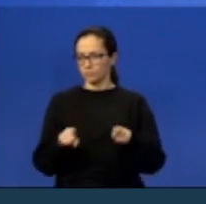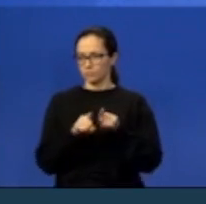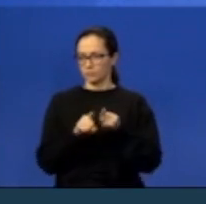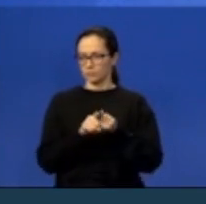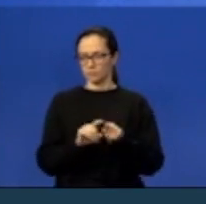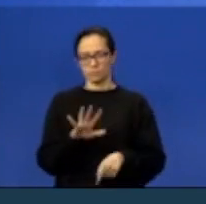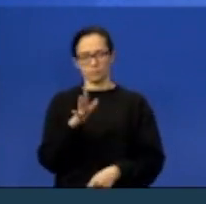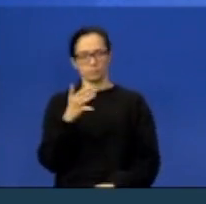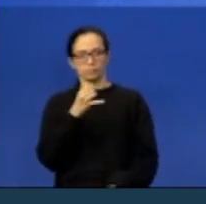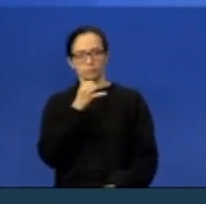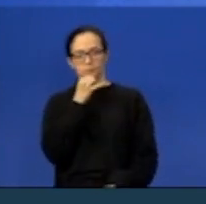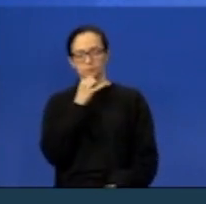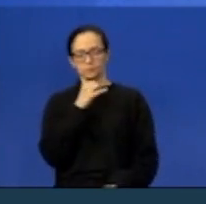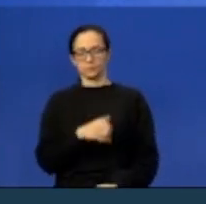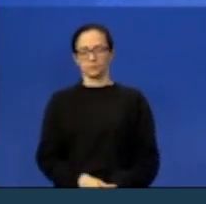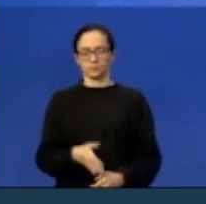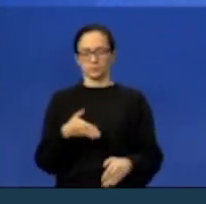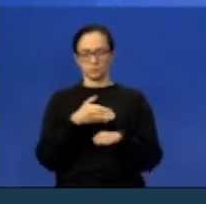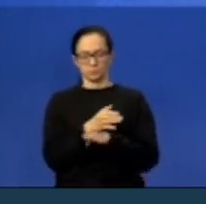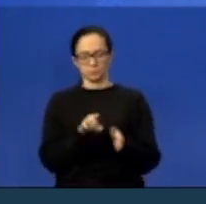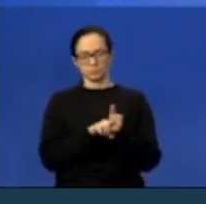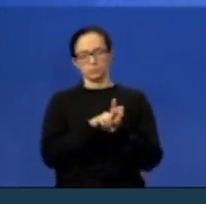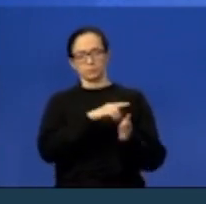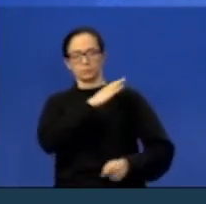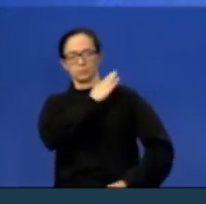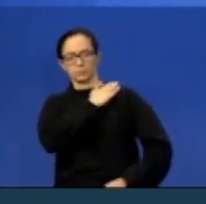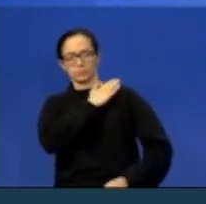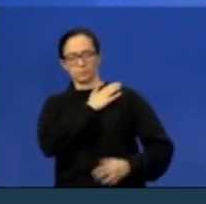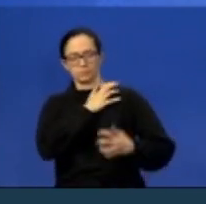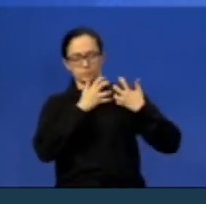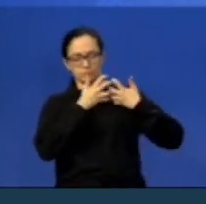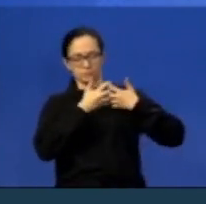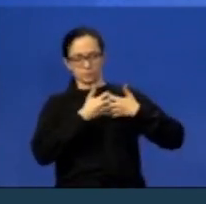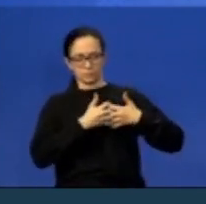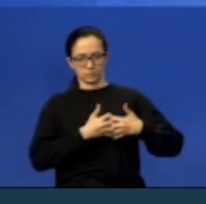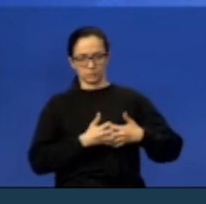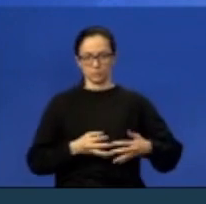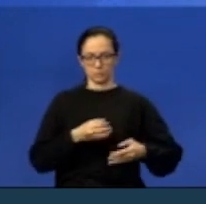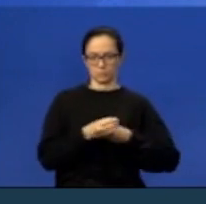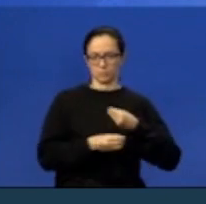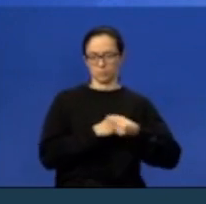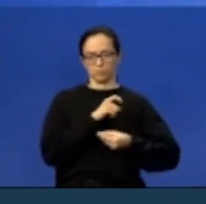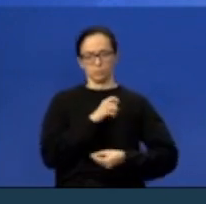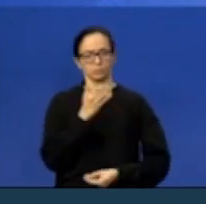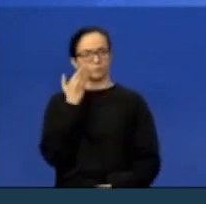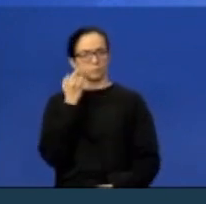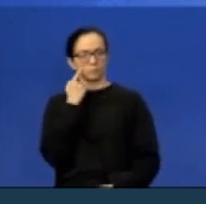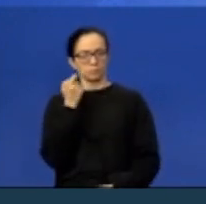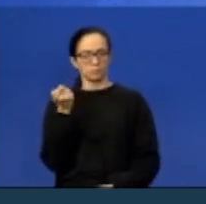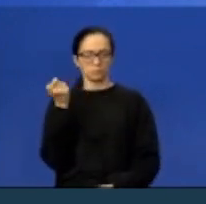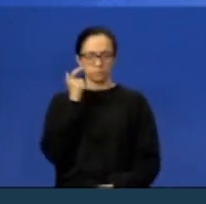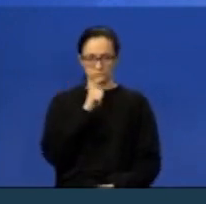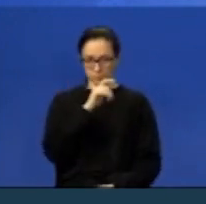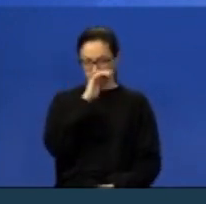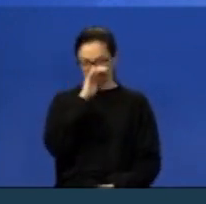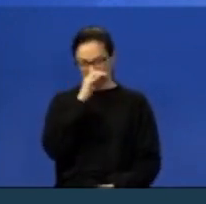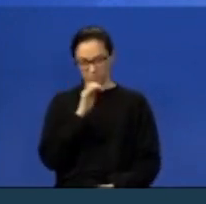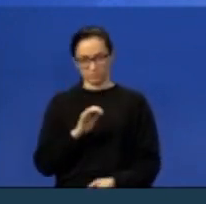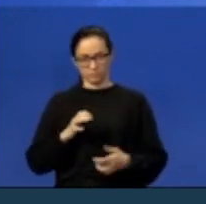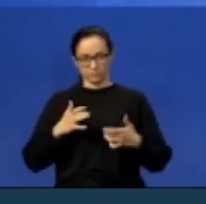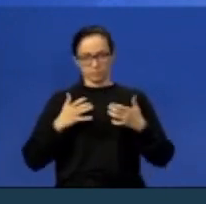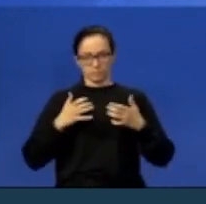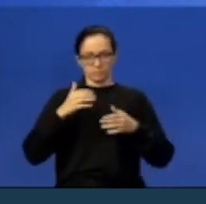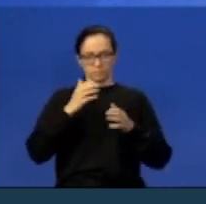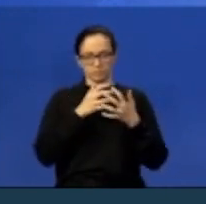tem também uma indicação clínica como a coluna, então a gente consegue avaliar, por exemplo, a hérnia de disco, distúrbios da